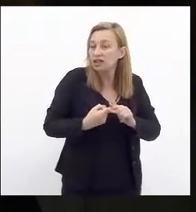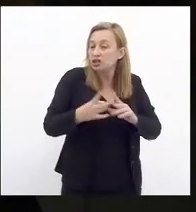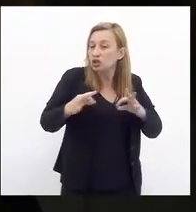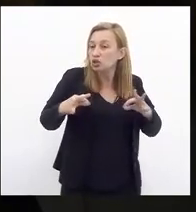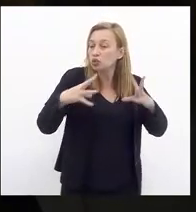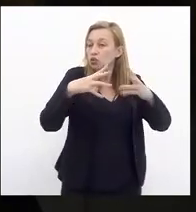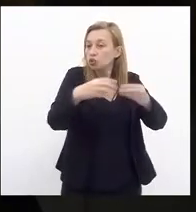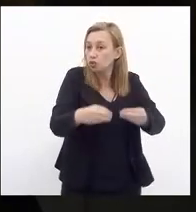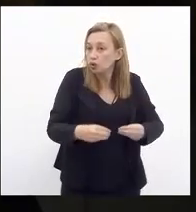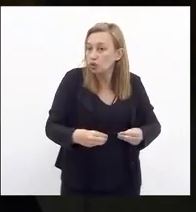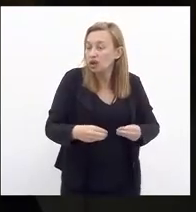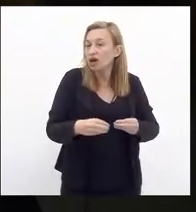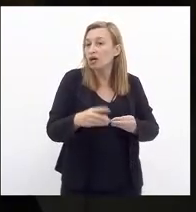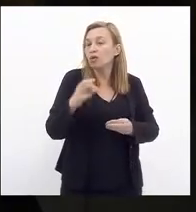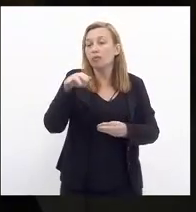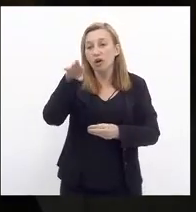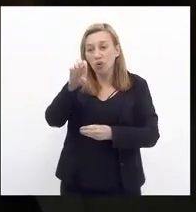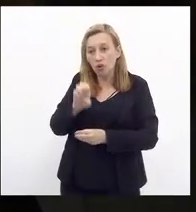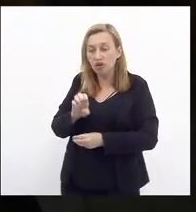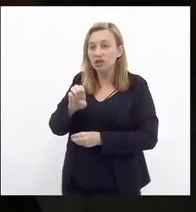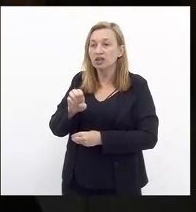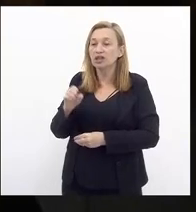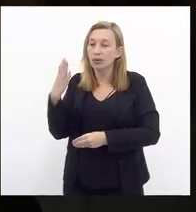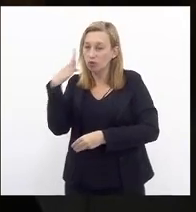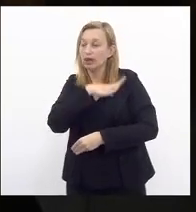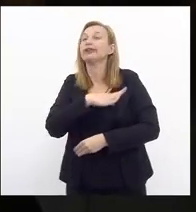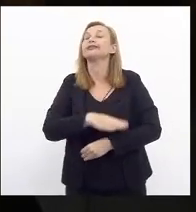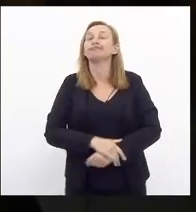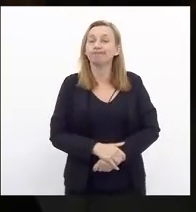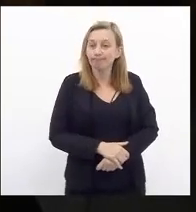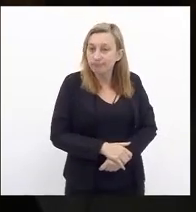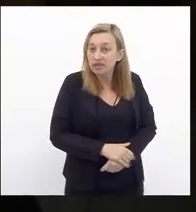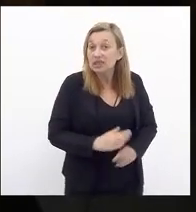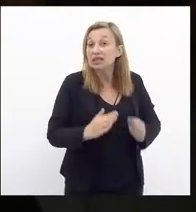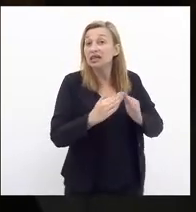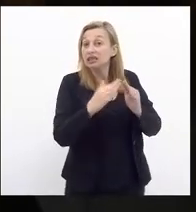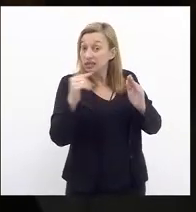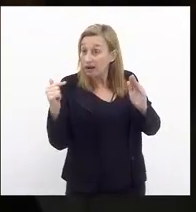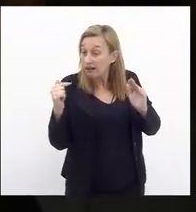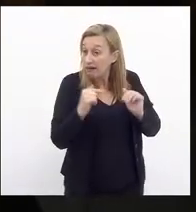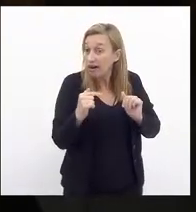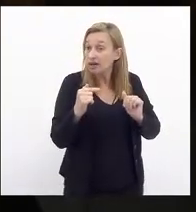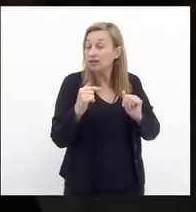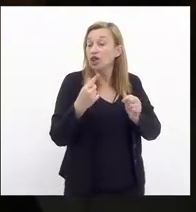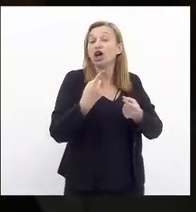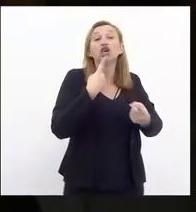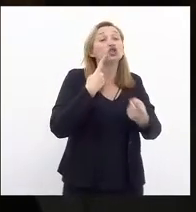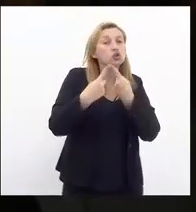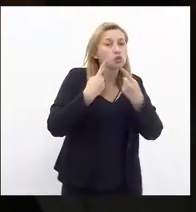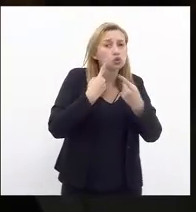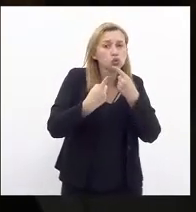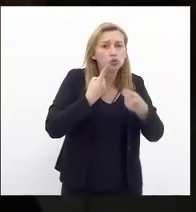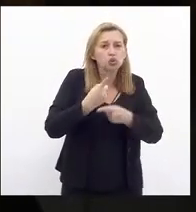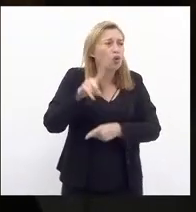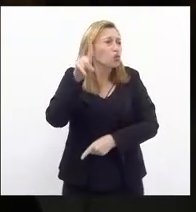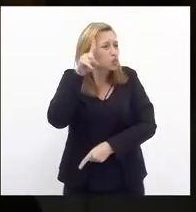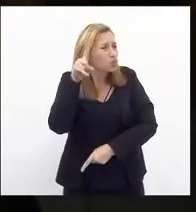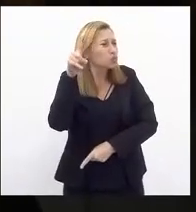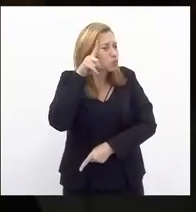totalidade o pacote das maldades é e esta casa em discussão